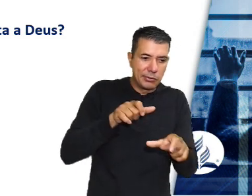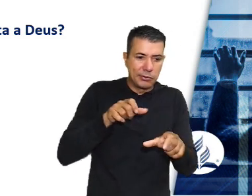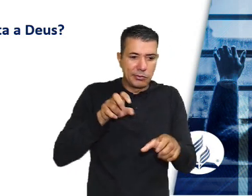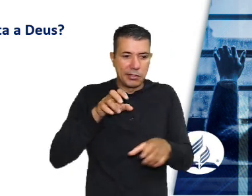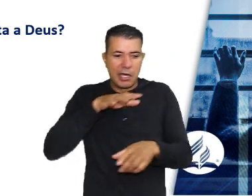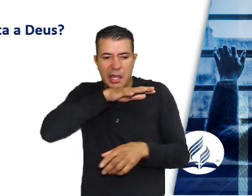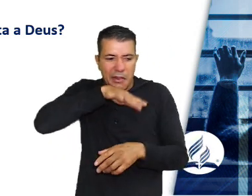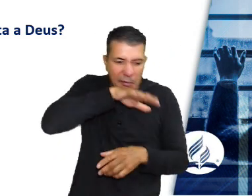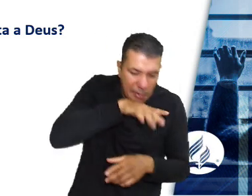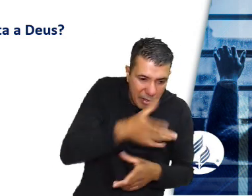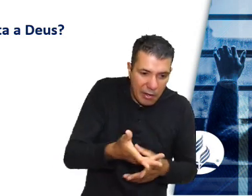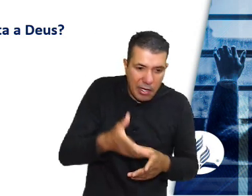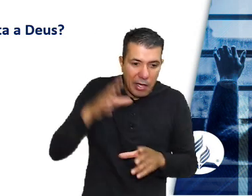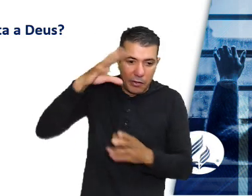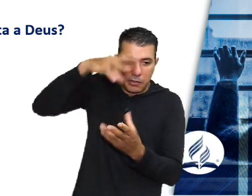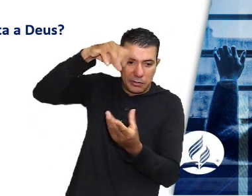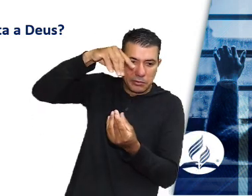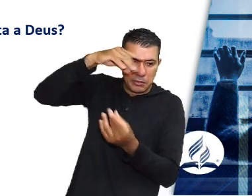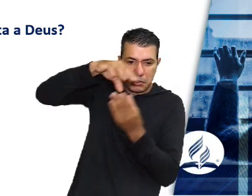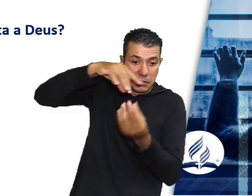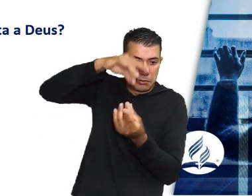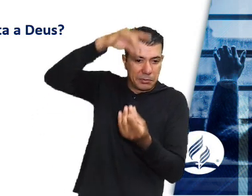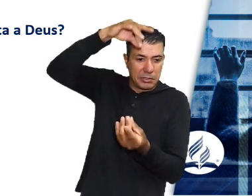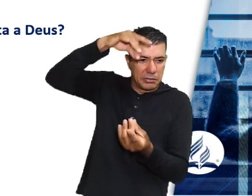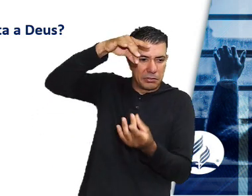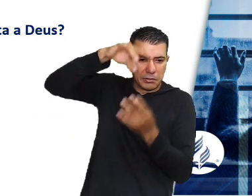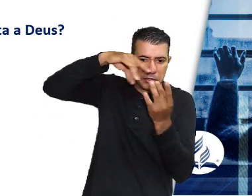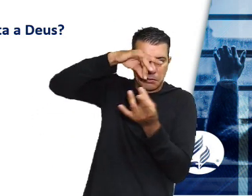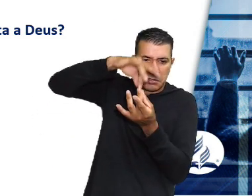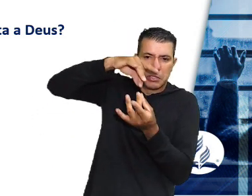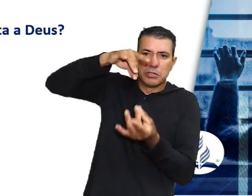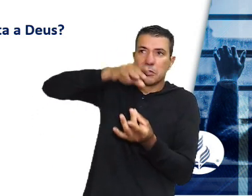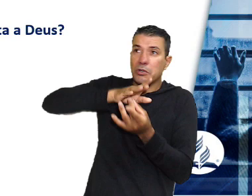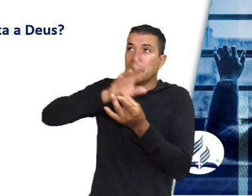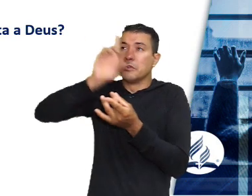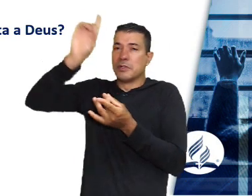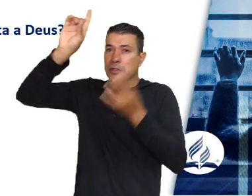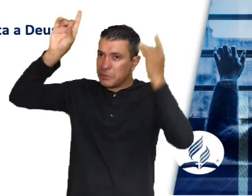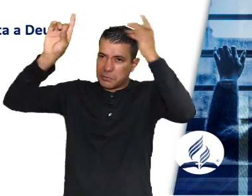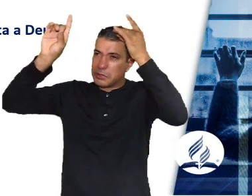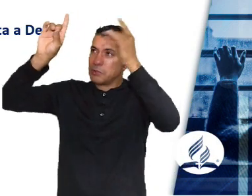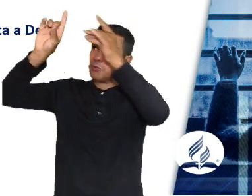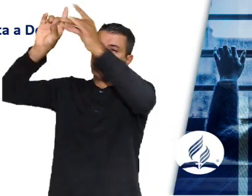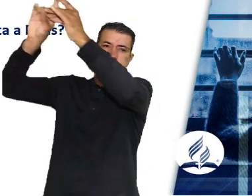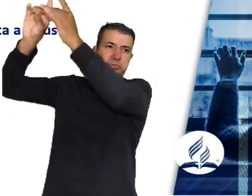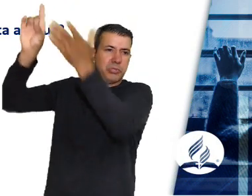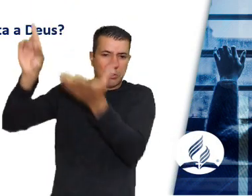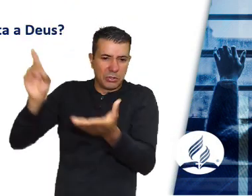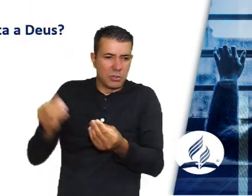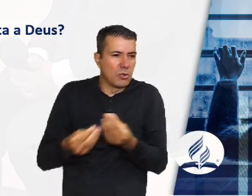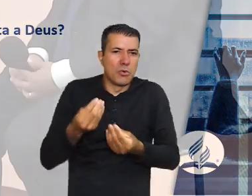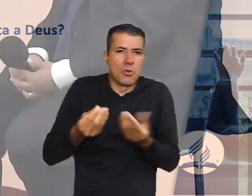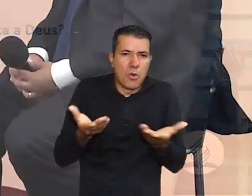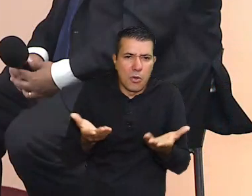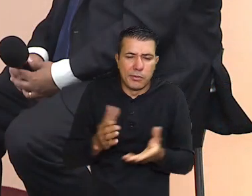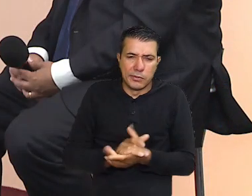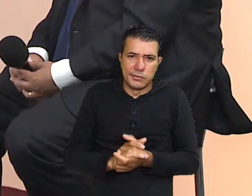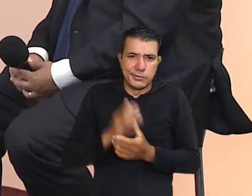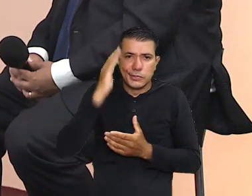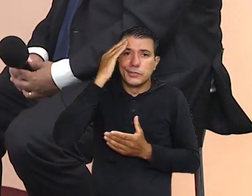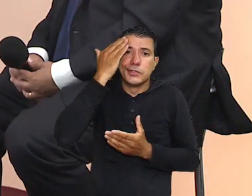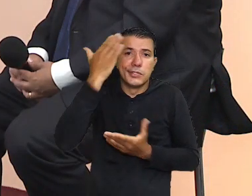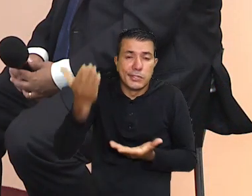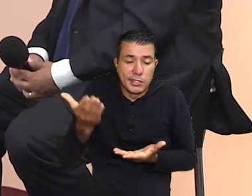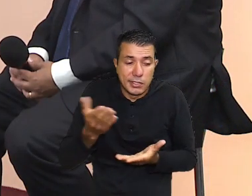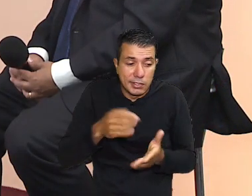pó volta à terra, o espírito volta a Deus? Nós precisamos responder essas perguntas para tirar as dúvidas aos nossos amigos. Então nós vamos fazer assim, ó. O senhor